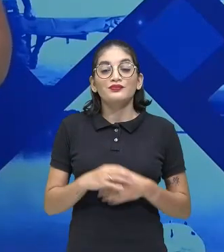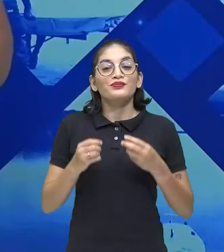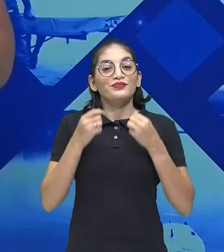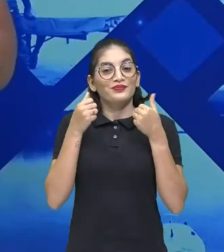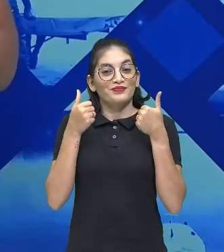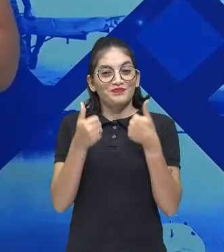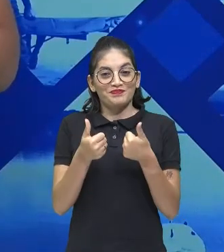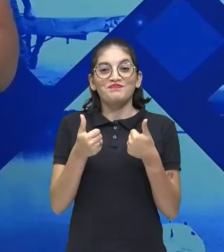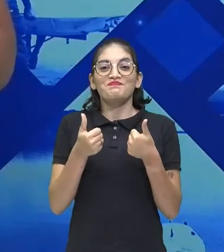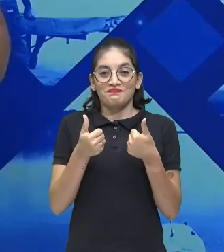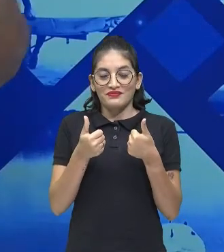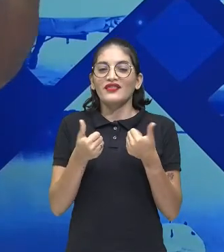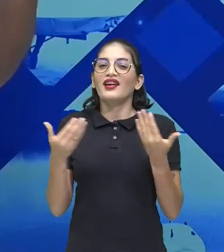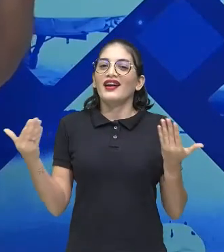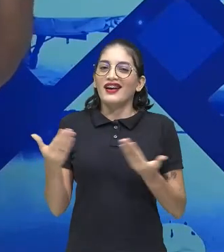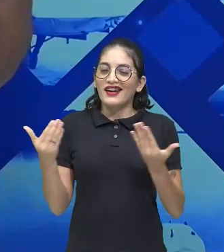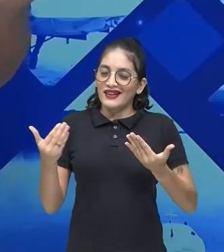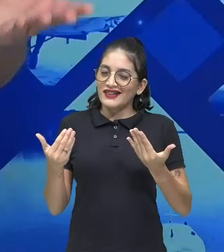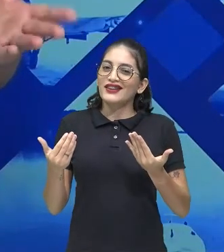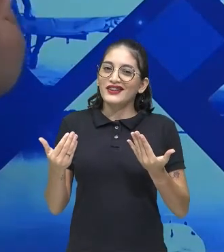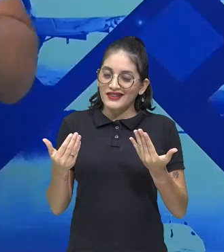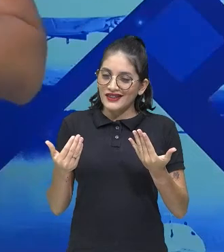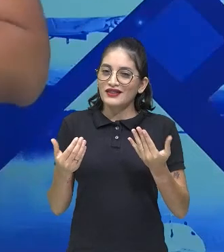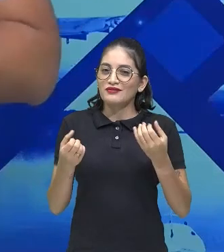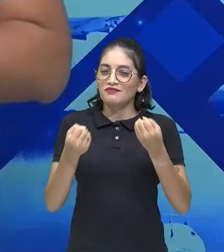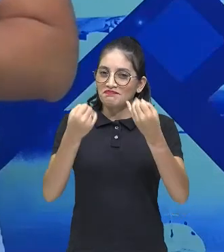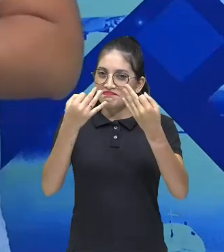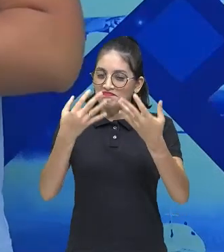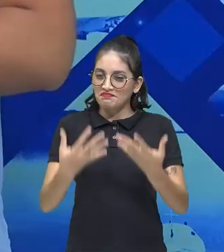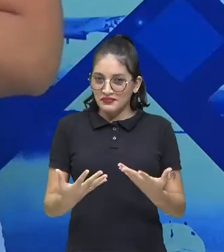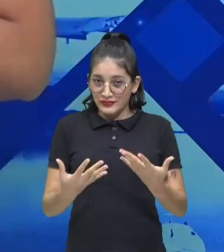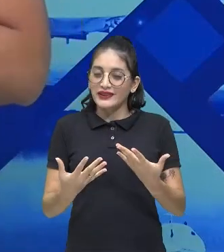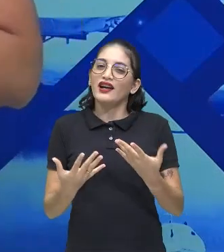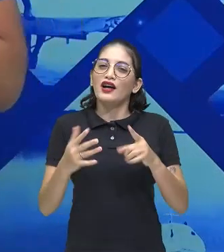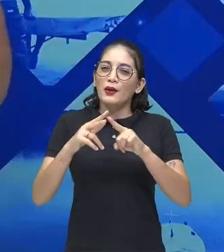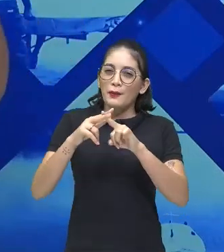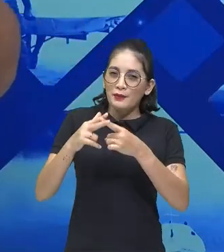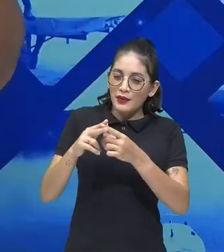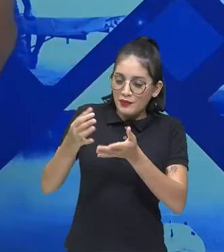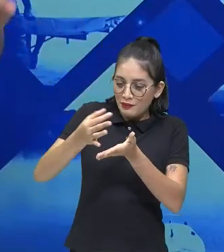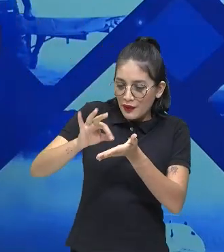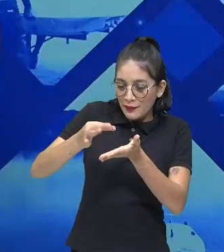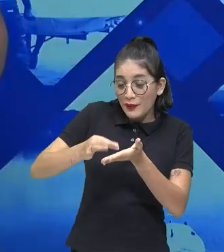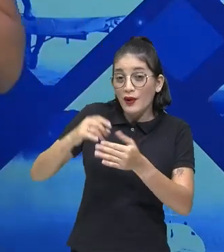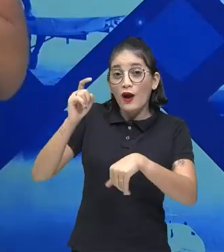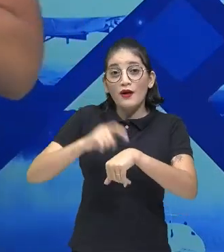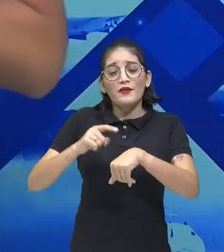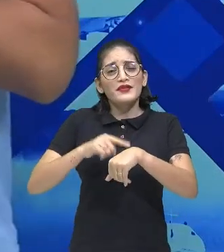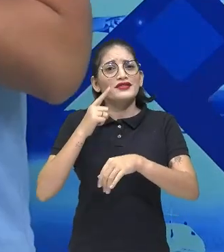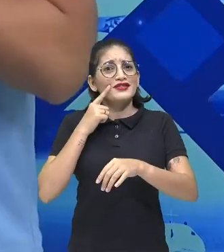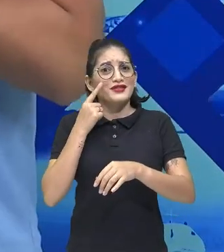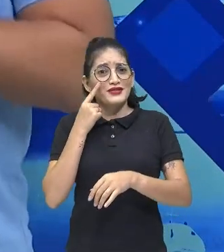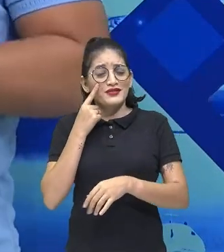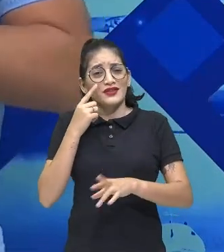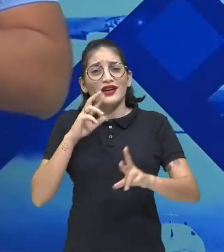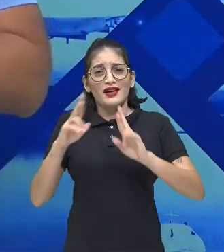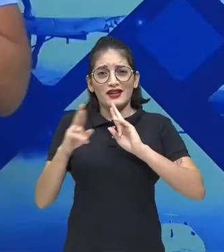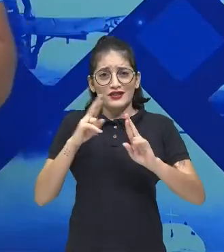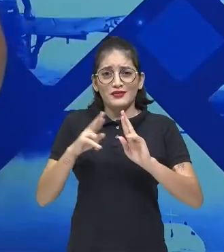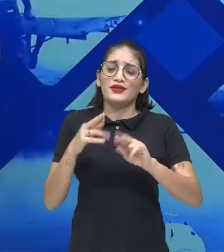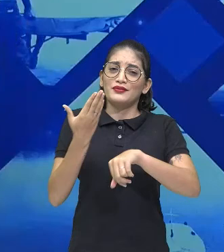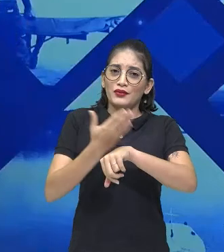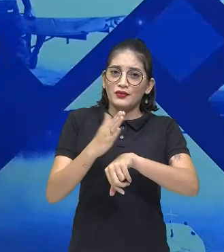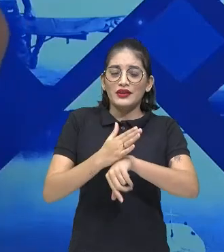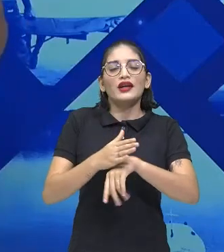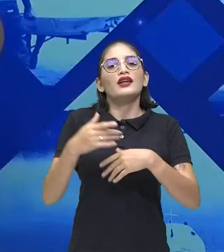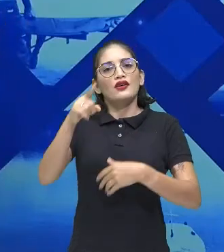Muito bem, voltamos agora para a nossa correção, para o nosso momento de verificar a resposta do exercício, certo? Então vocês